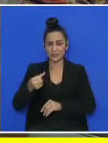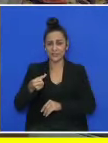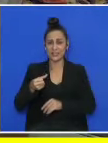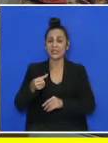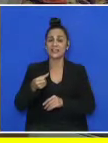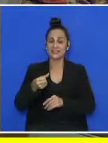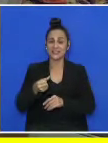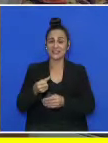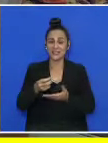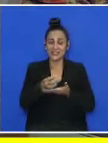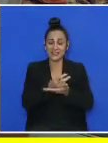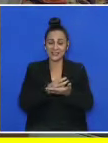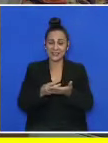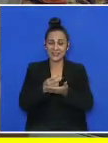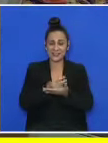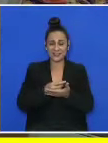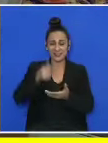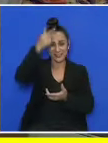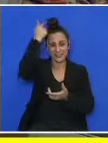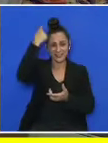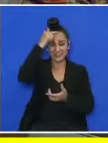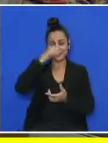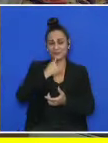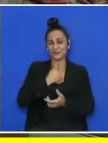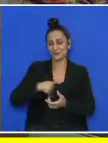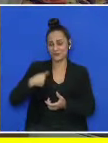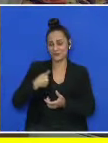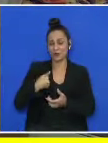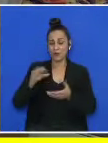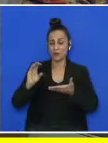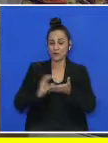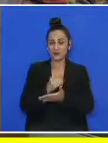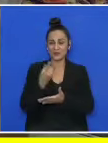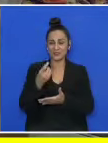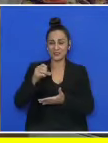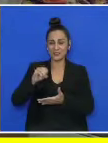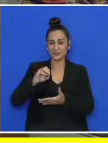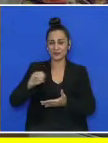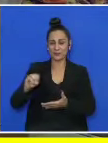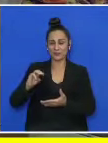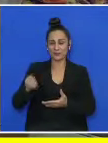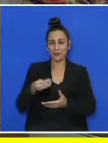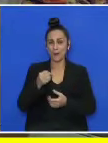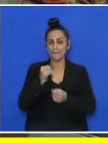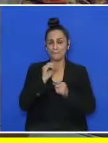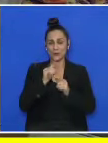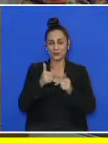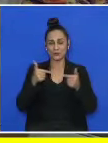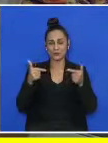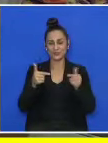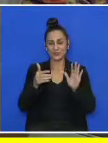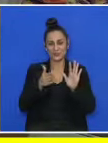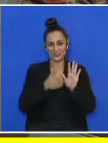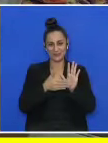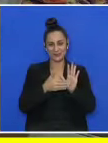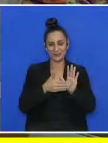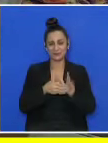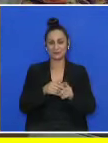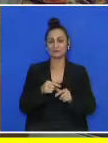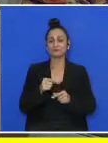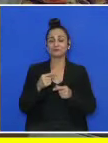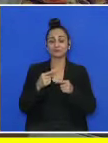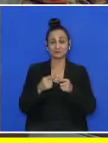Quina de São João com o prêmio estimado em 190 milhões de reais. Aposte e boa sorte! Por